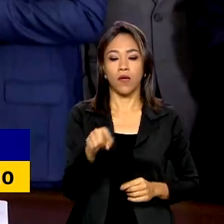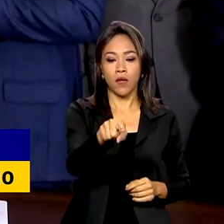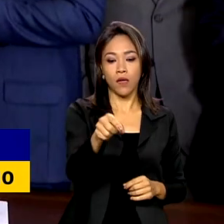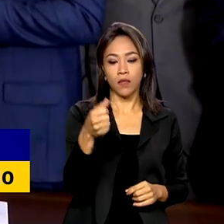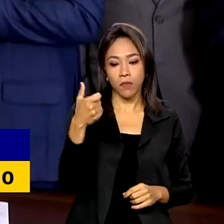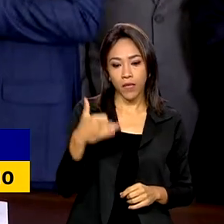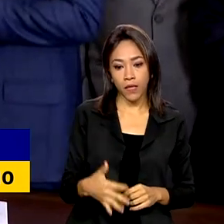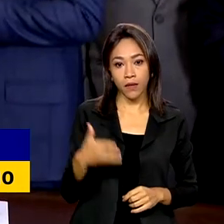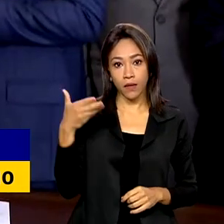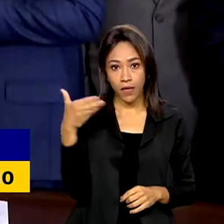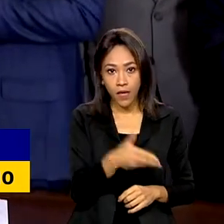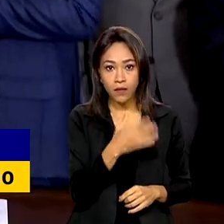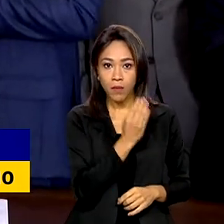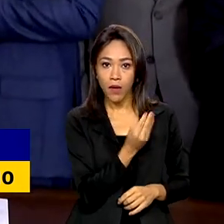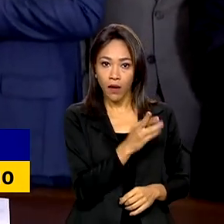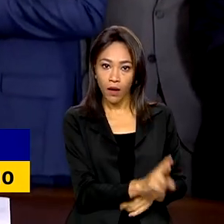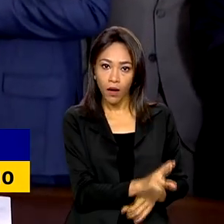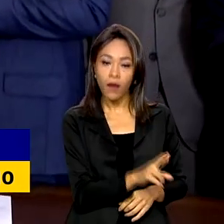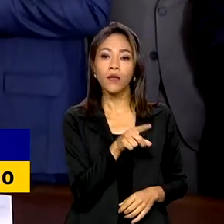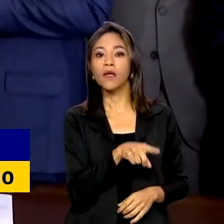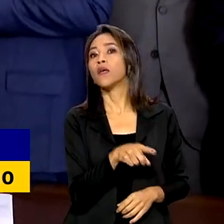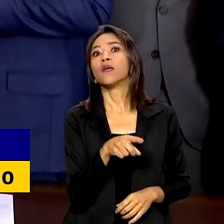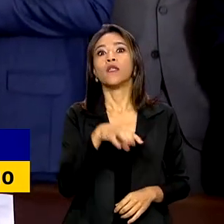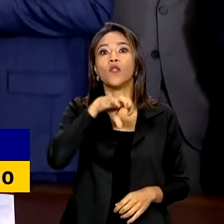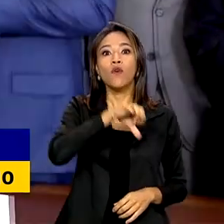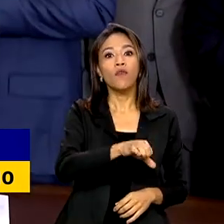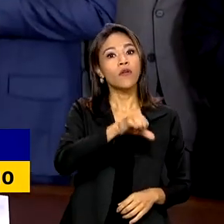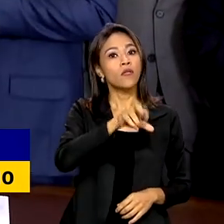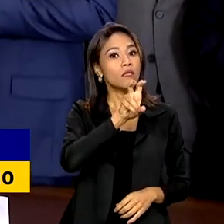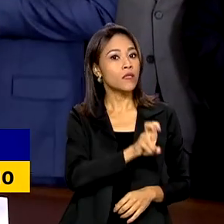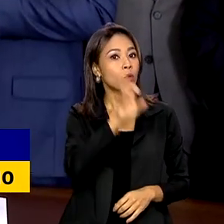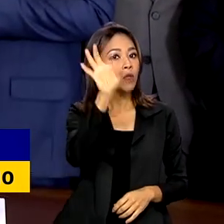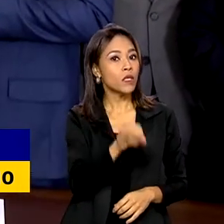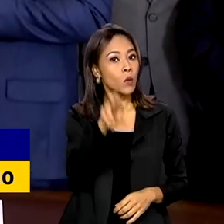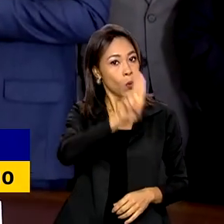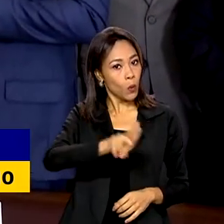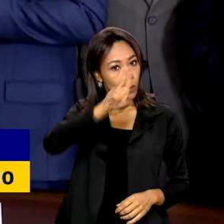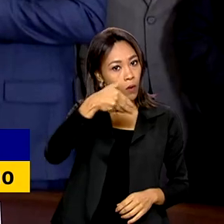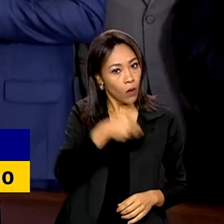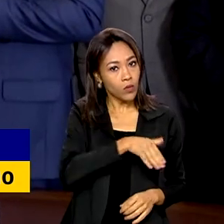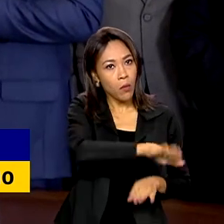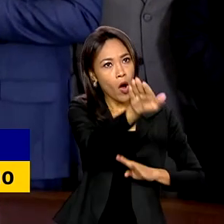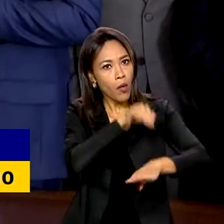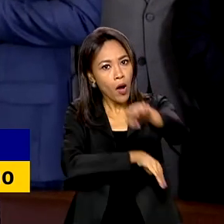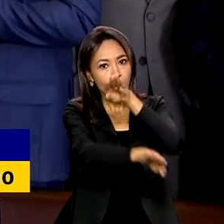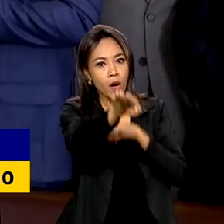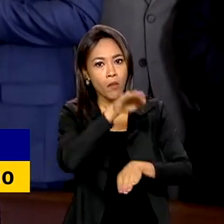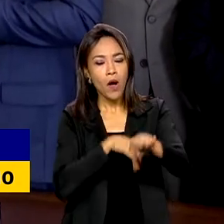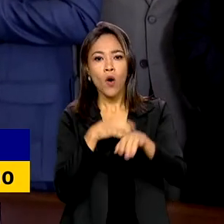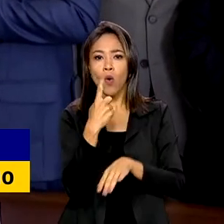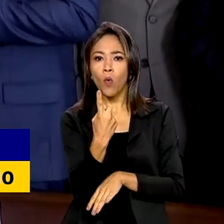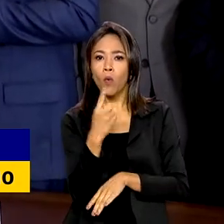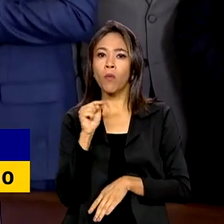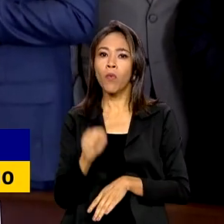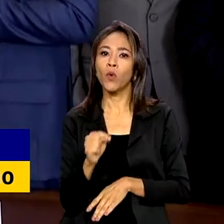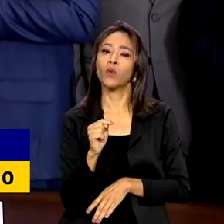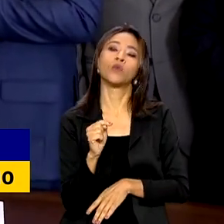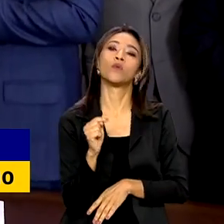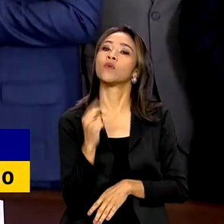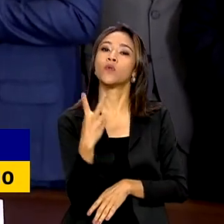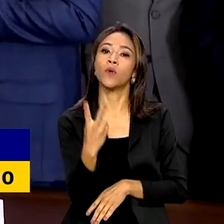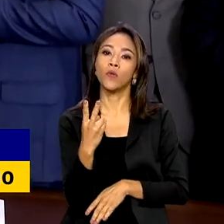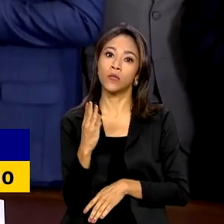diretamente 90% da população do estado de Mato Grosso. A partir de agora, 1,2 bilhões serão destinados a obras que